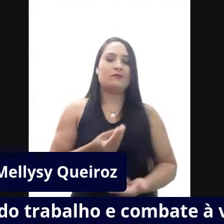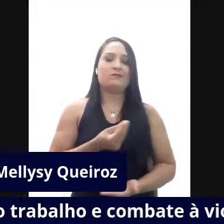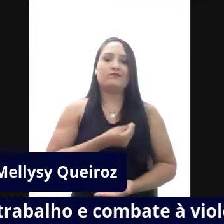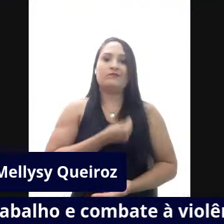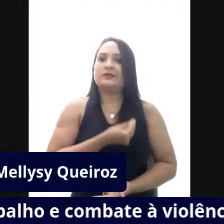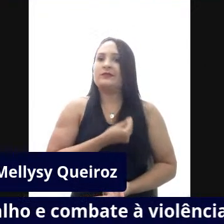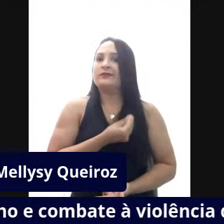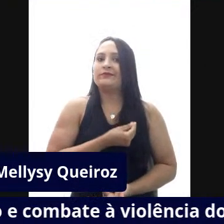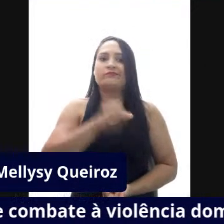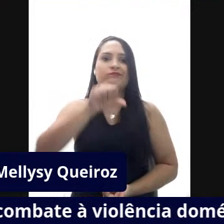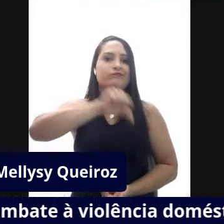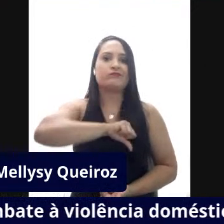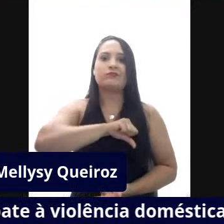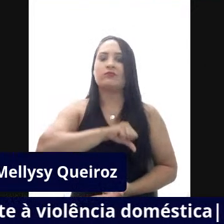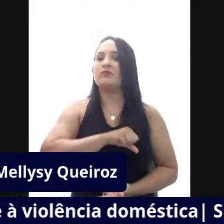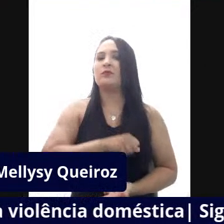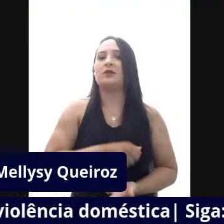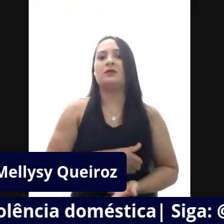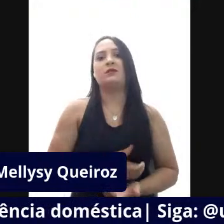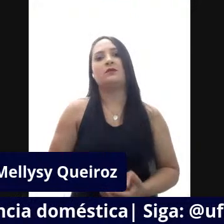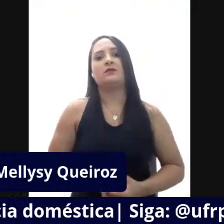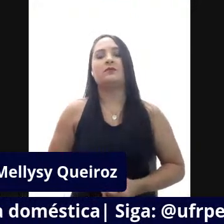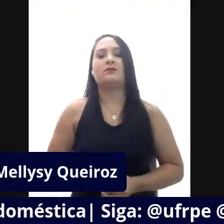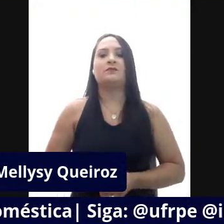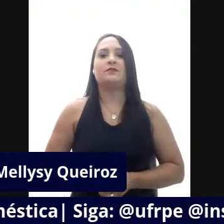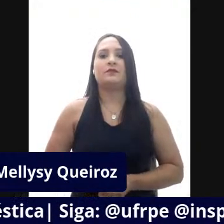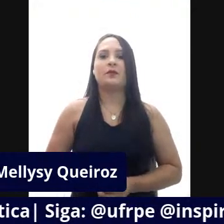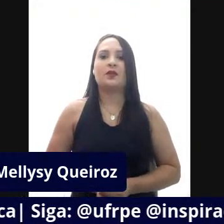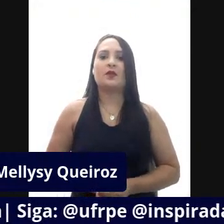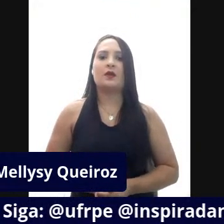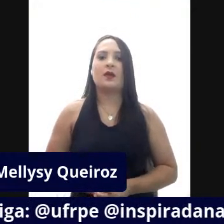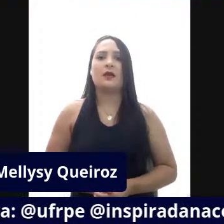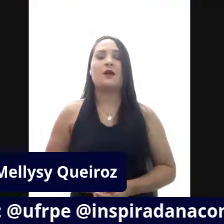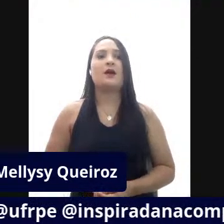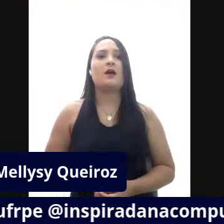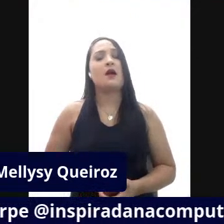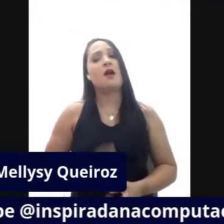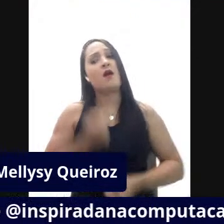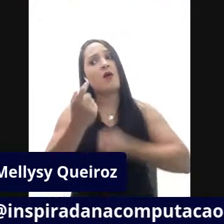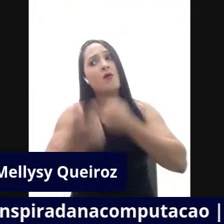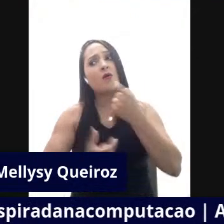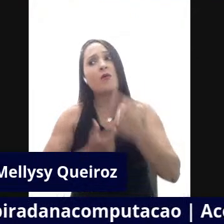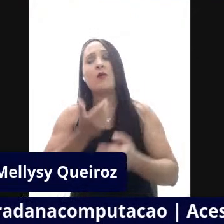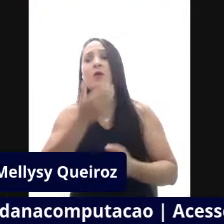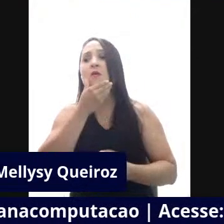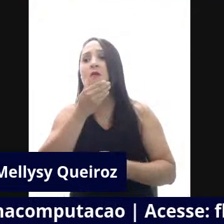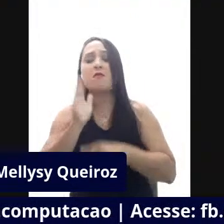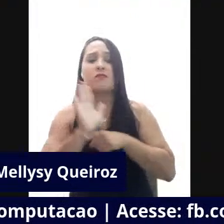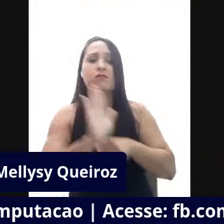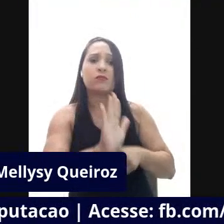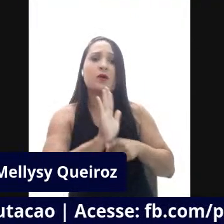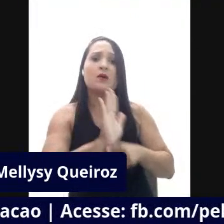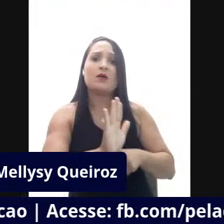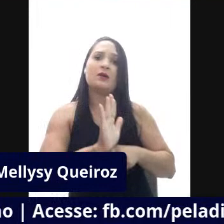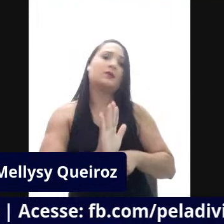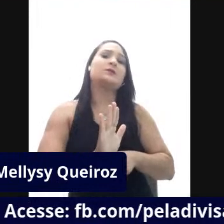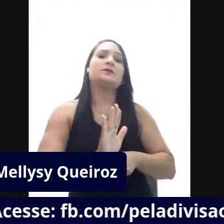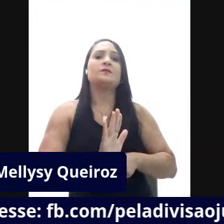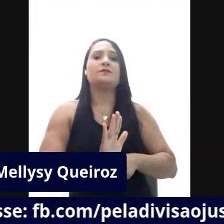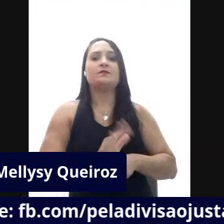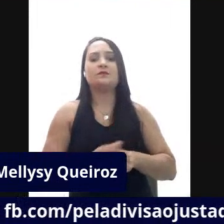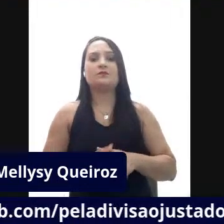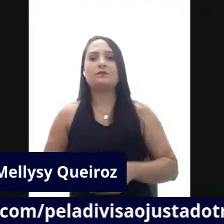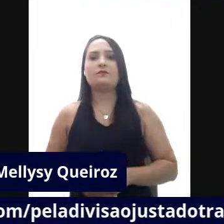E é importante falar que a contribuição dos homens em muitos momentos no trabalho doméstico está muito mais relacionado a